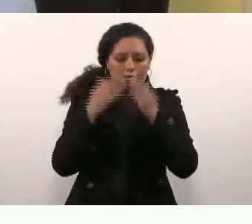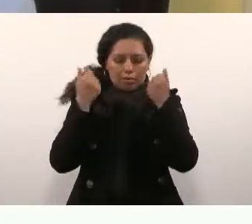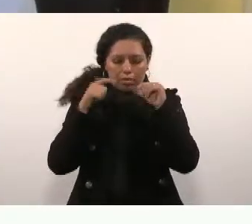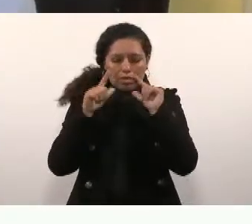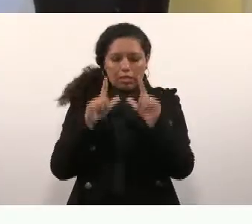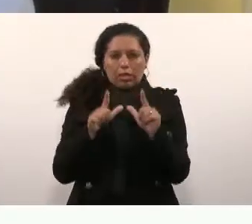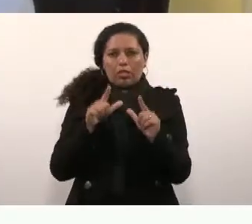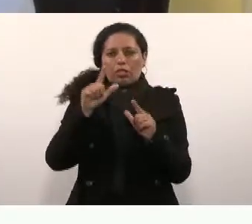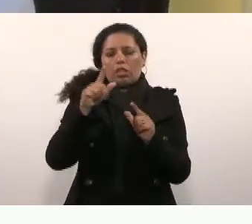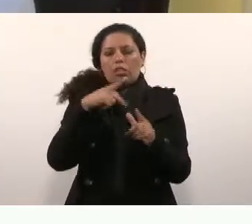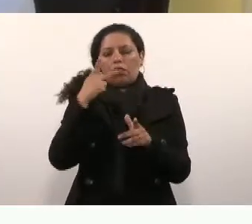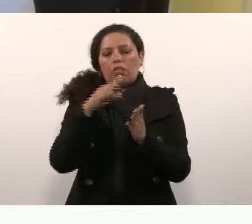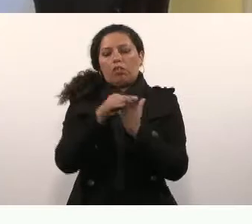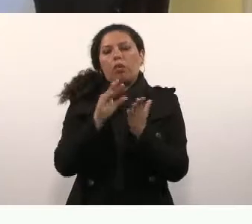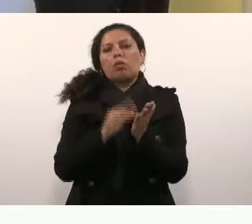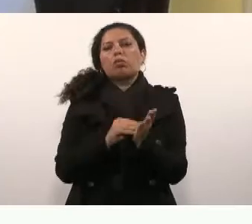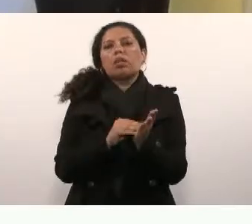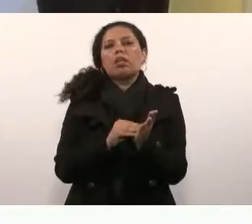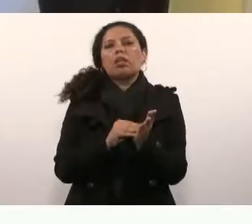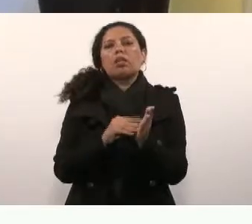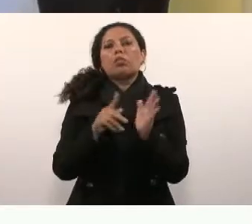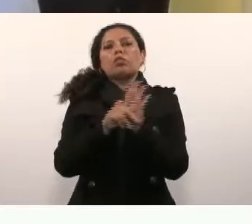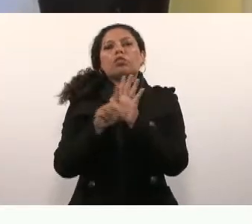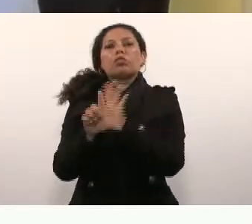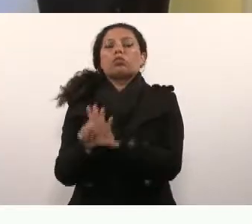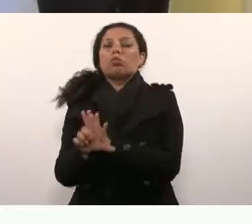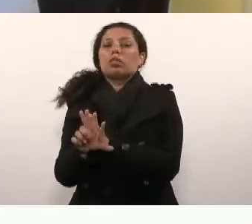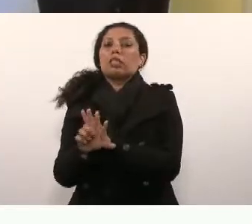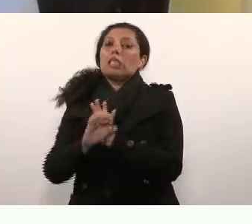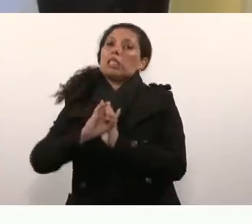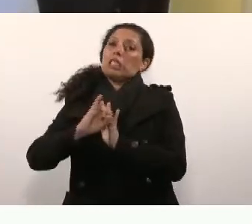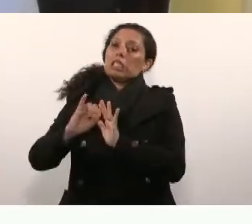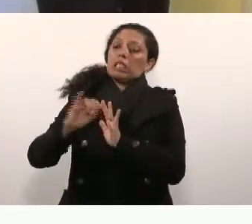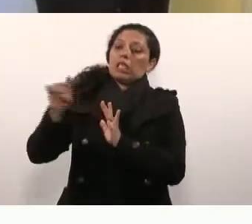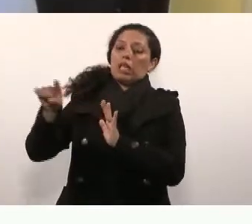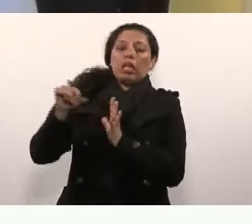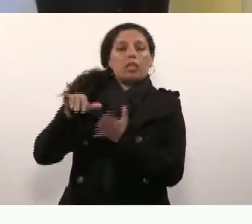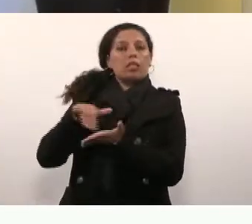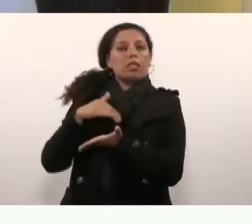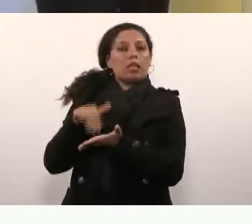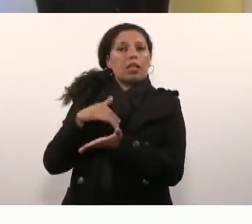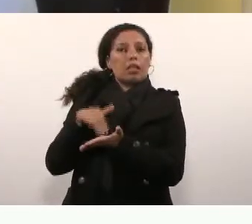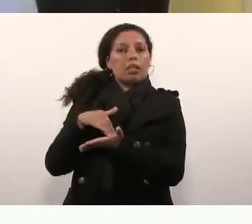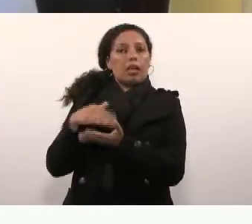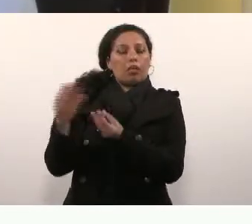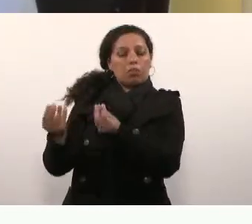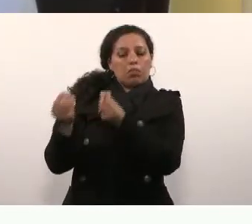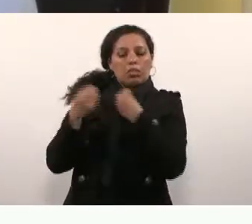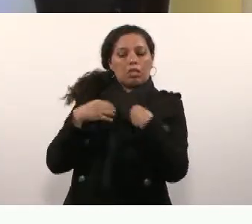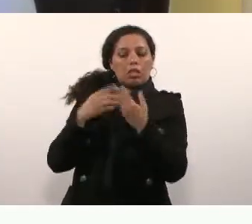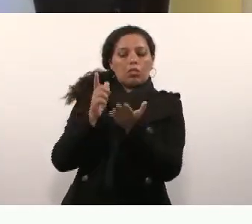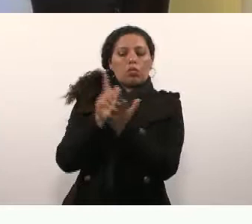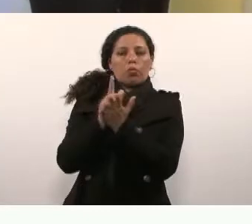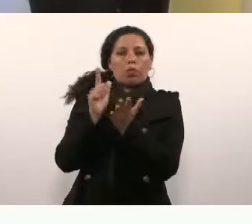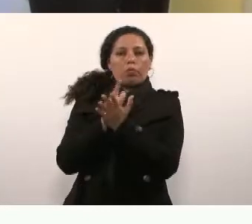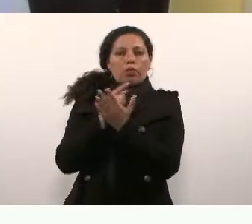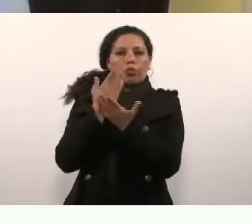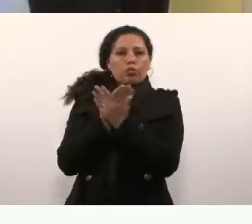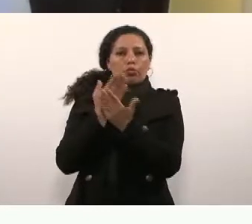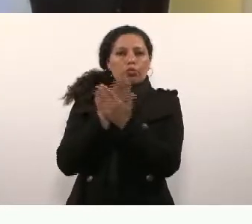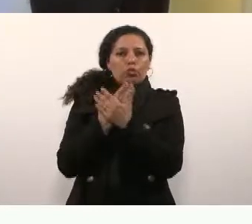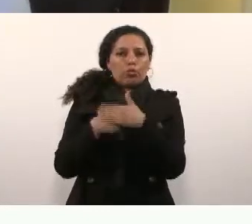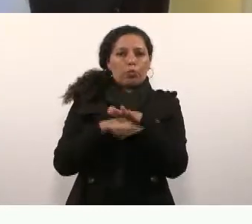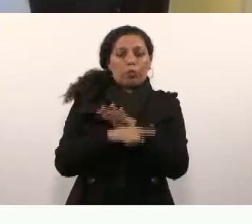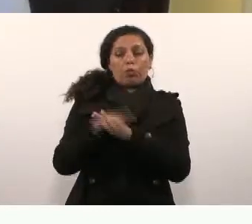pautar esse projeto de lei caso o secretário enviasse para a gente esse estudo, e até então